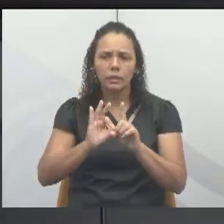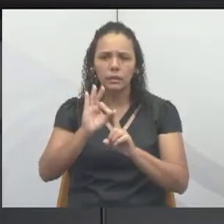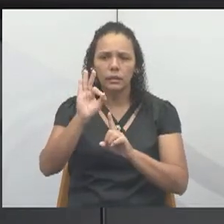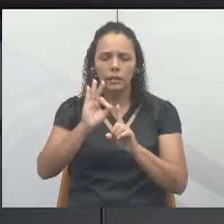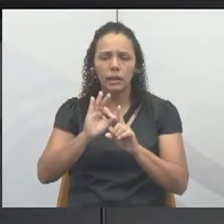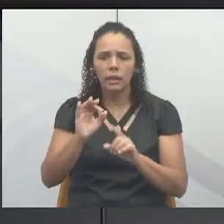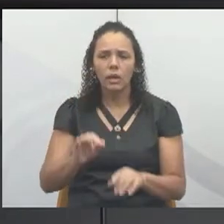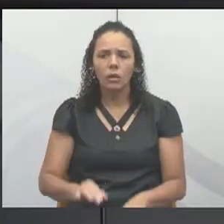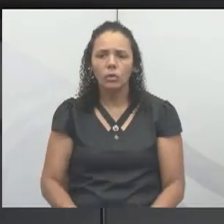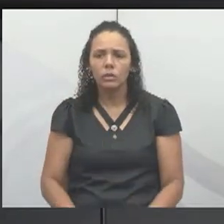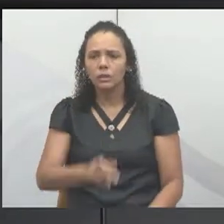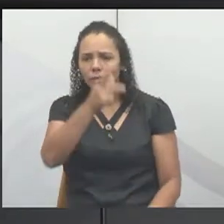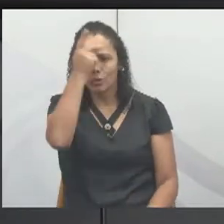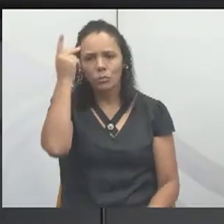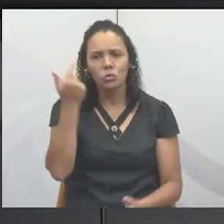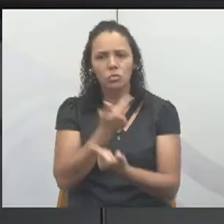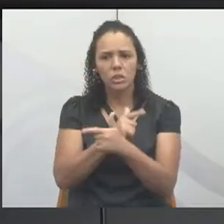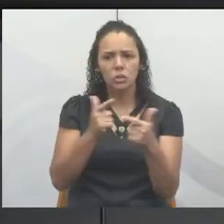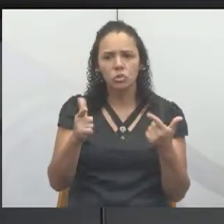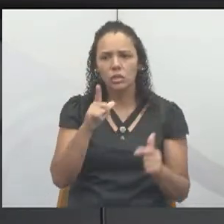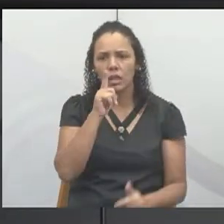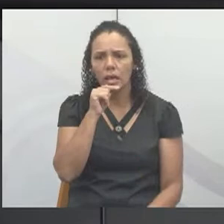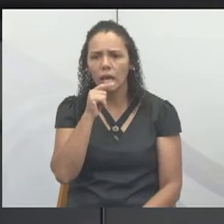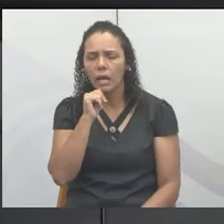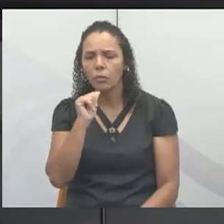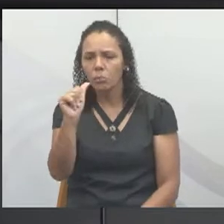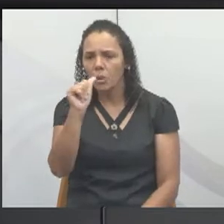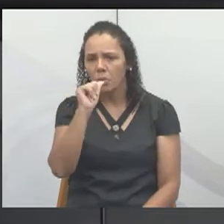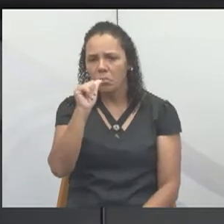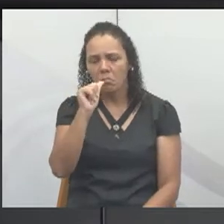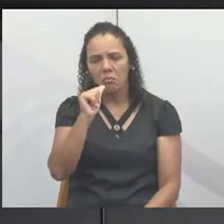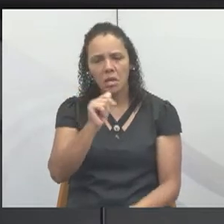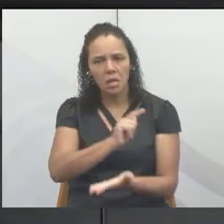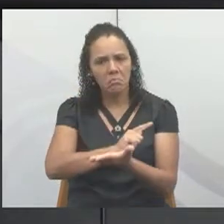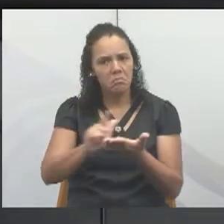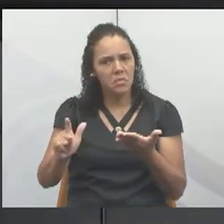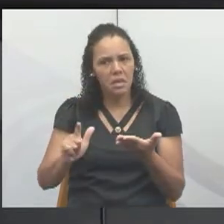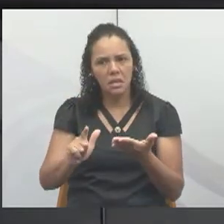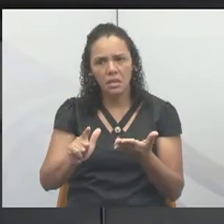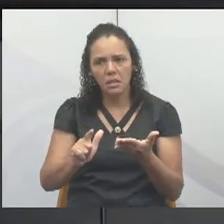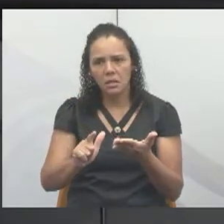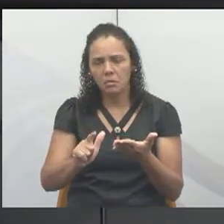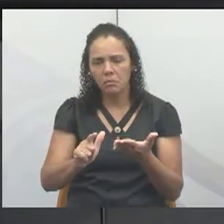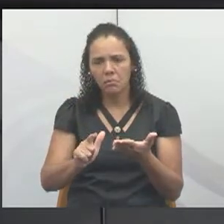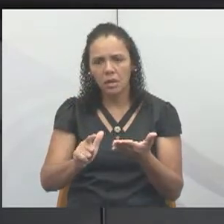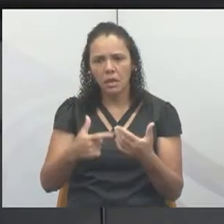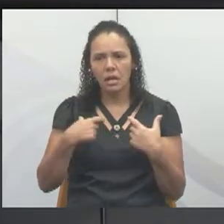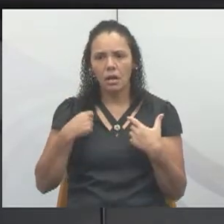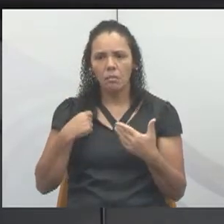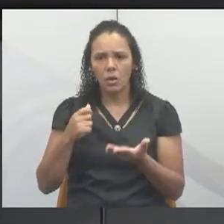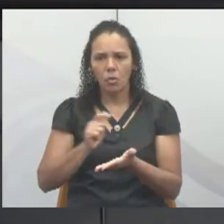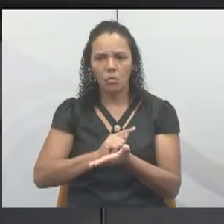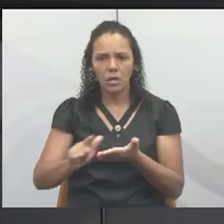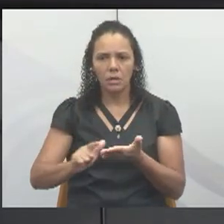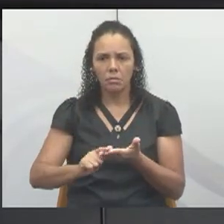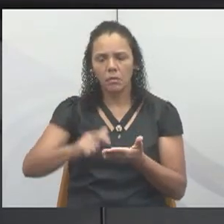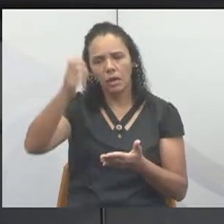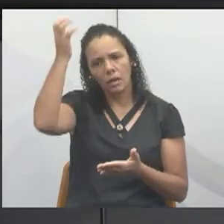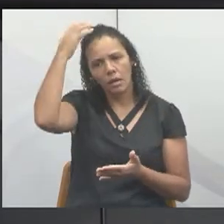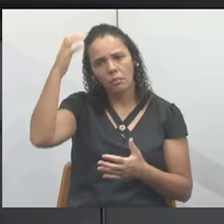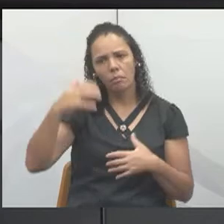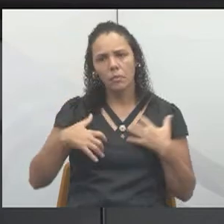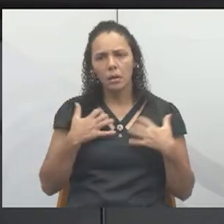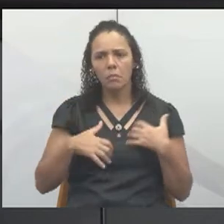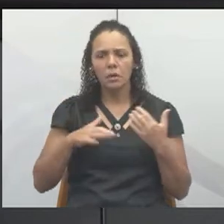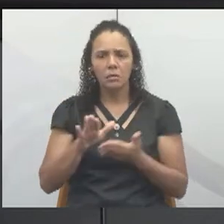sensação térmica. E as pessoas não tinham água para beber, não tinham água para lavar louça, não tinham água para lavar roupa, para tomar banho. Um completo absurdo. Hoje